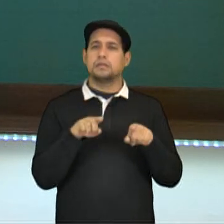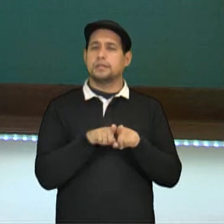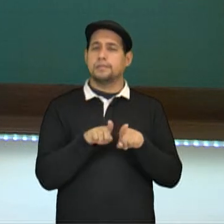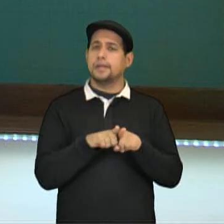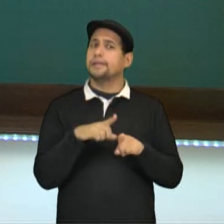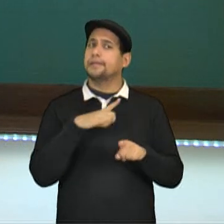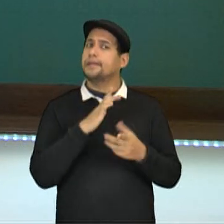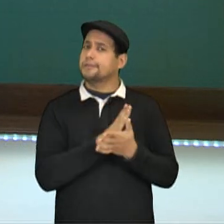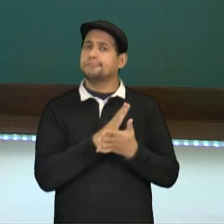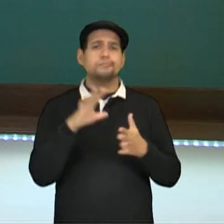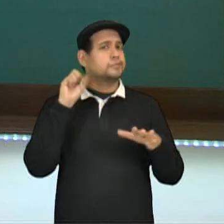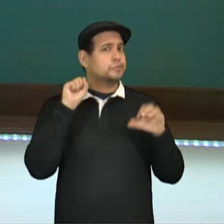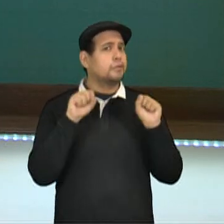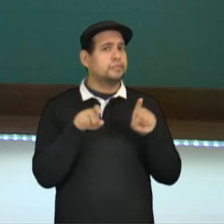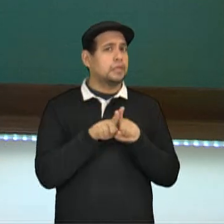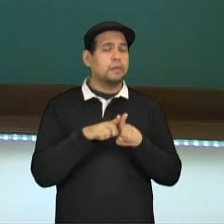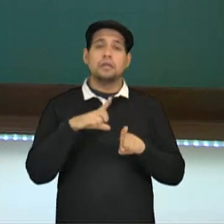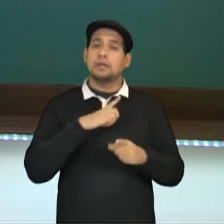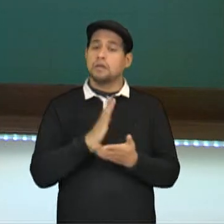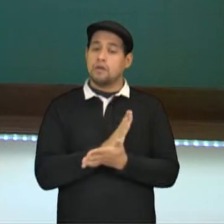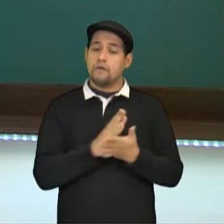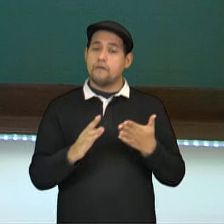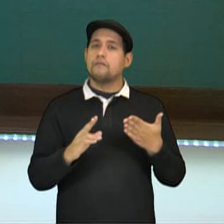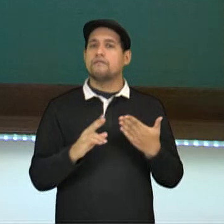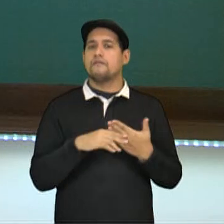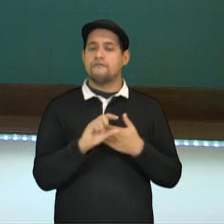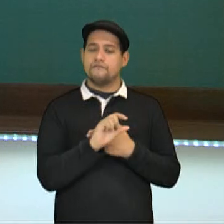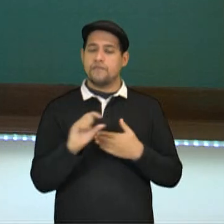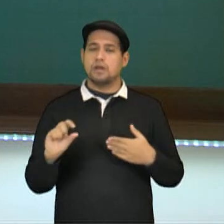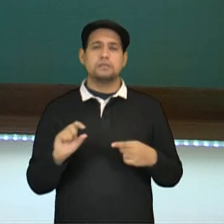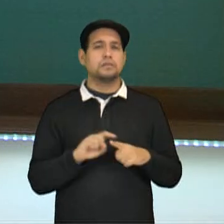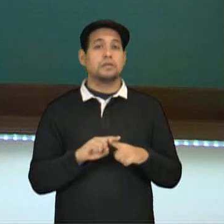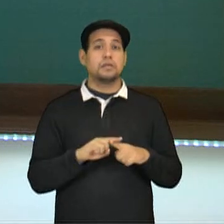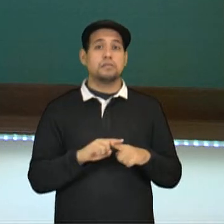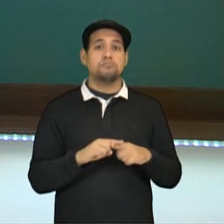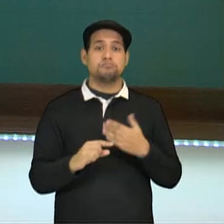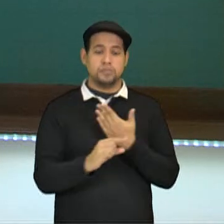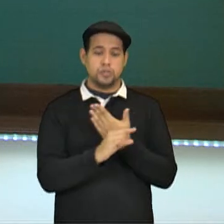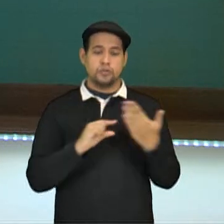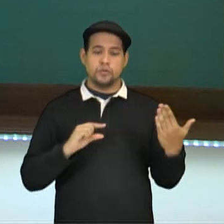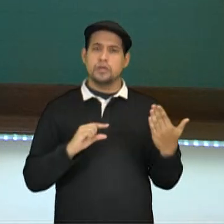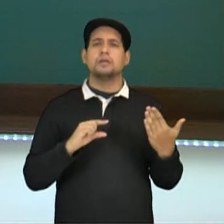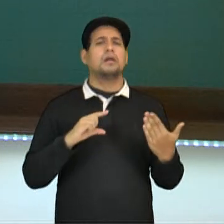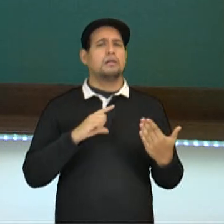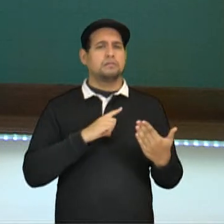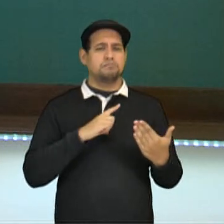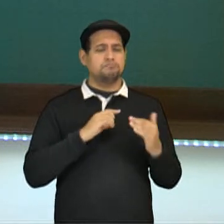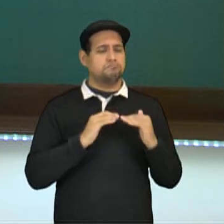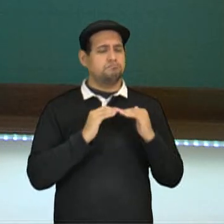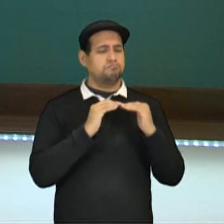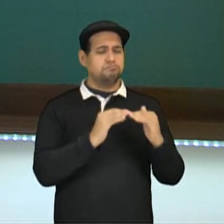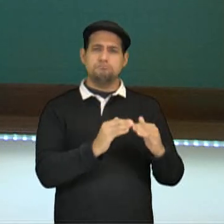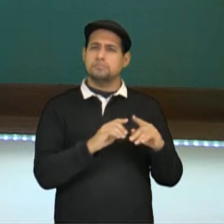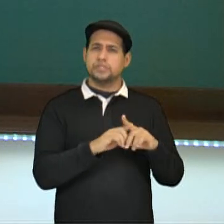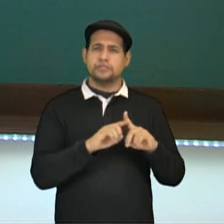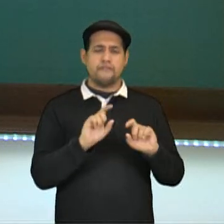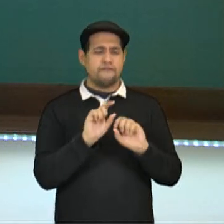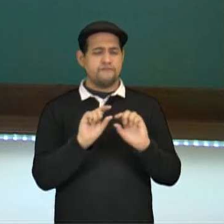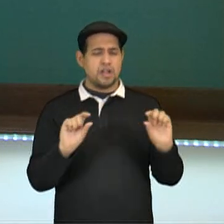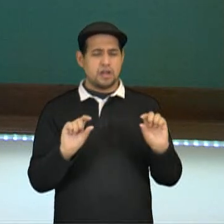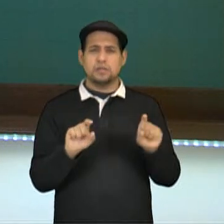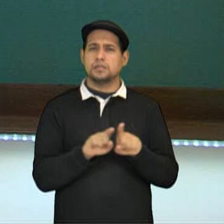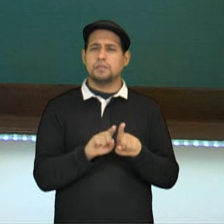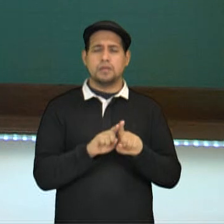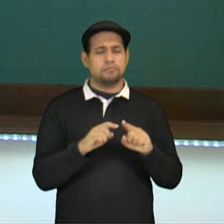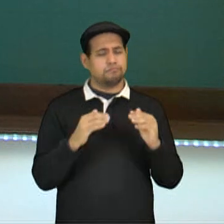existem versos, poemas em que os autores eles são extremamente técnicos em relação à métrica, número de versos, número de